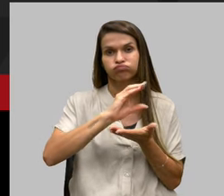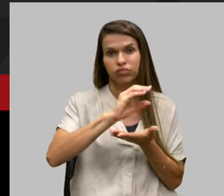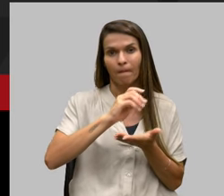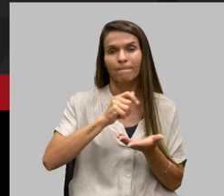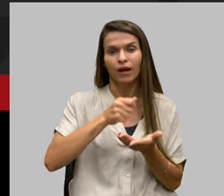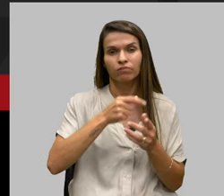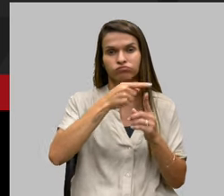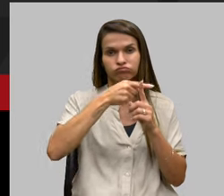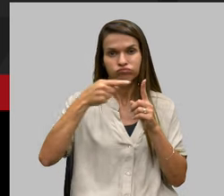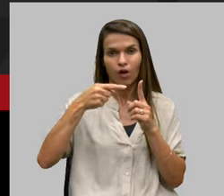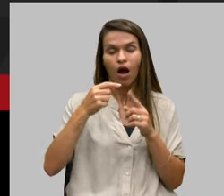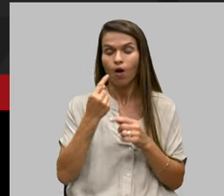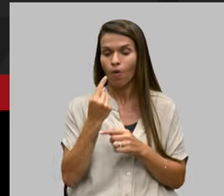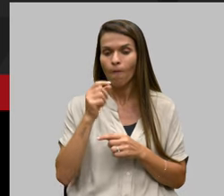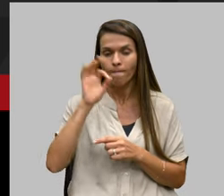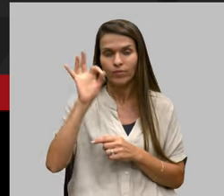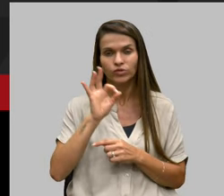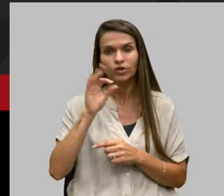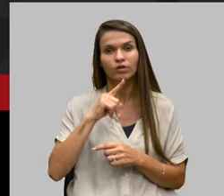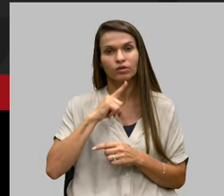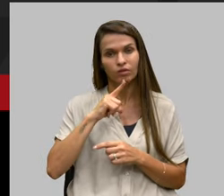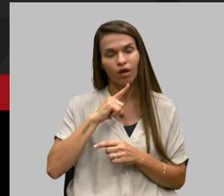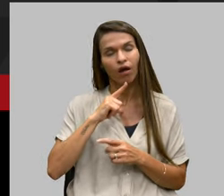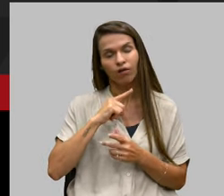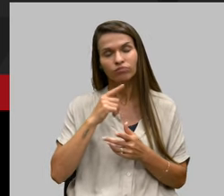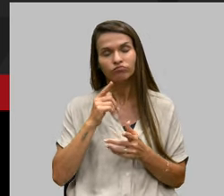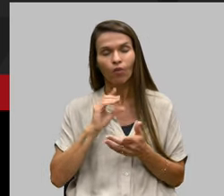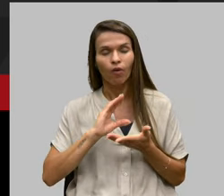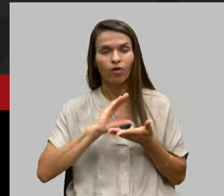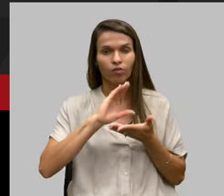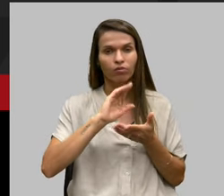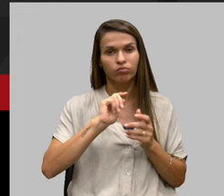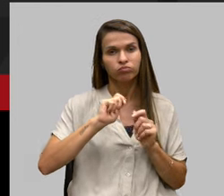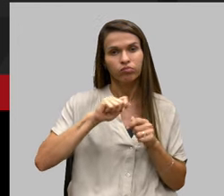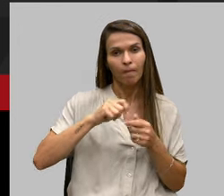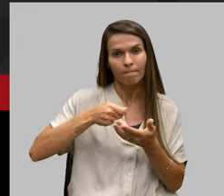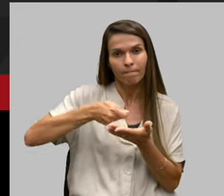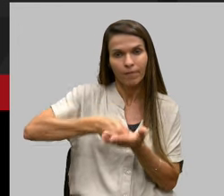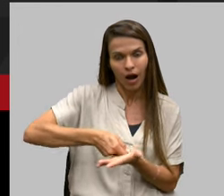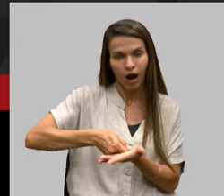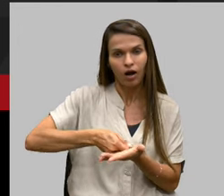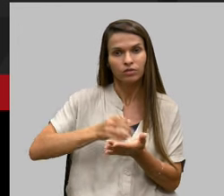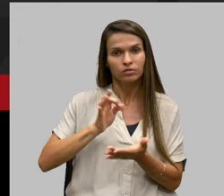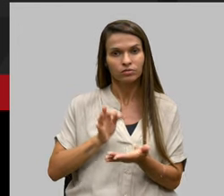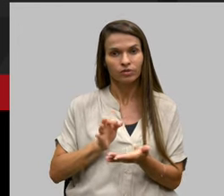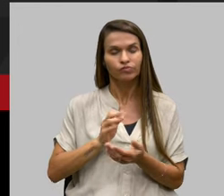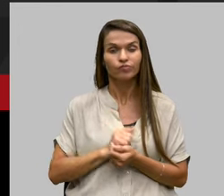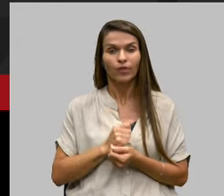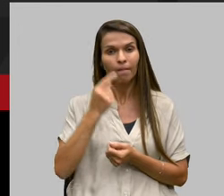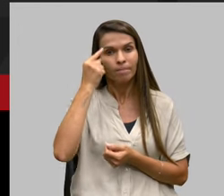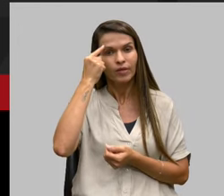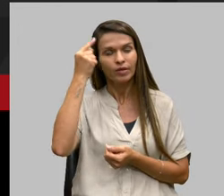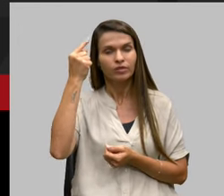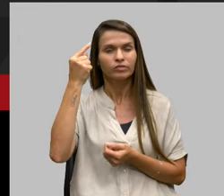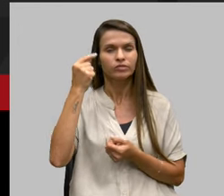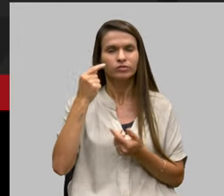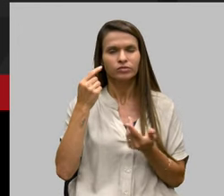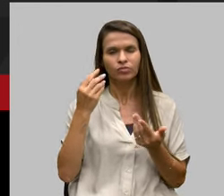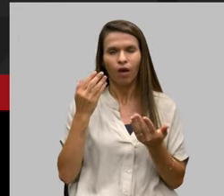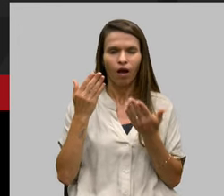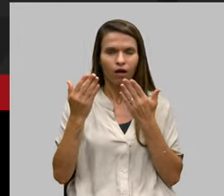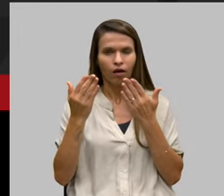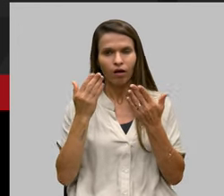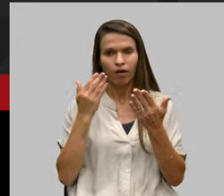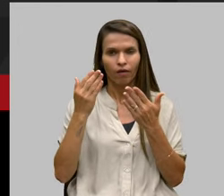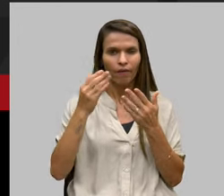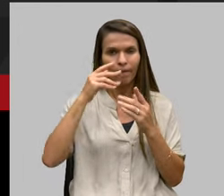apenas 1% arredondando teria em tese recursos para arcar com seu passivo de fato quando a gente pensa numa lógica previdenciária e a